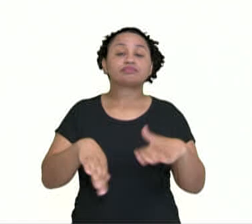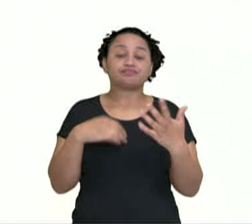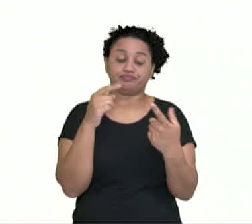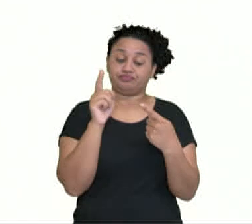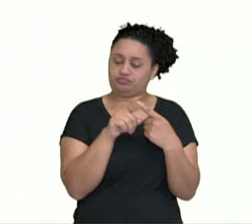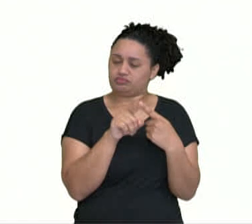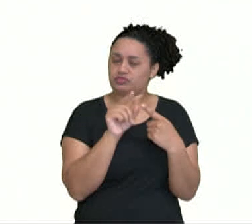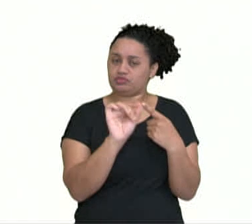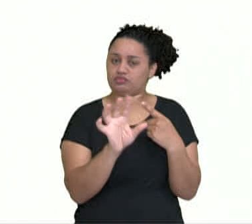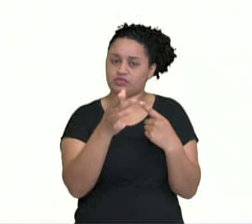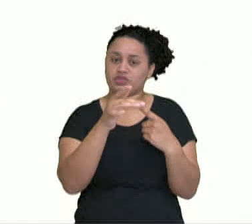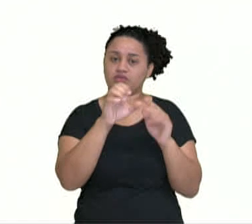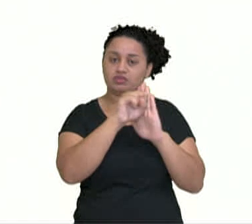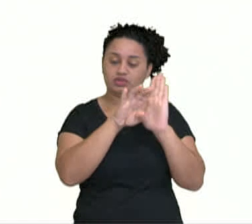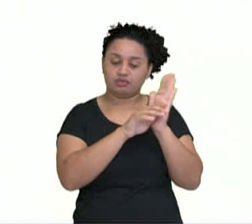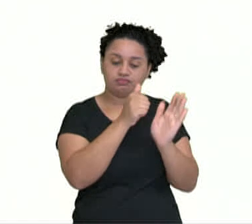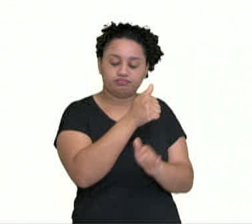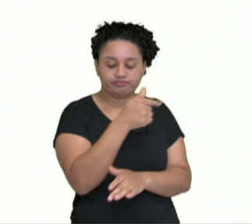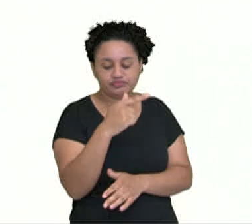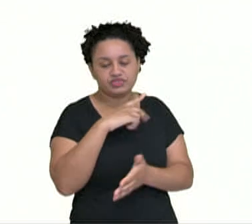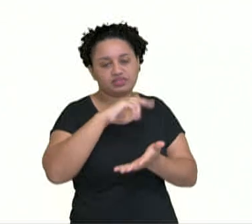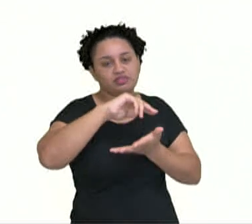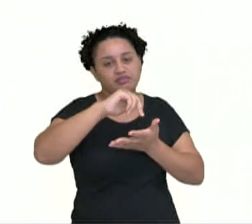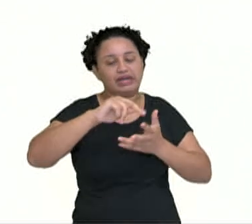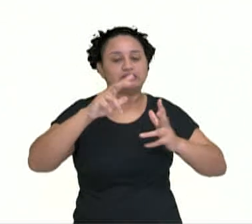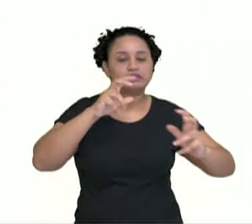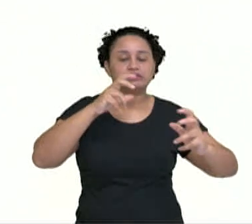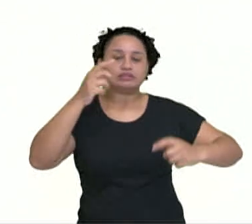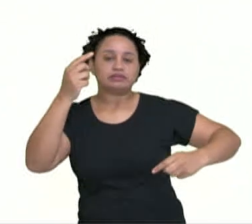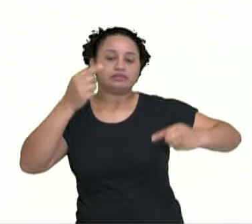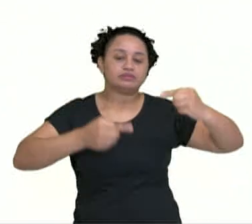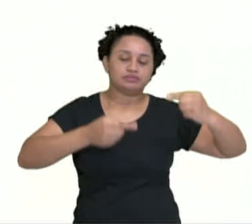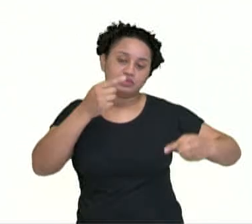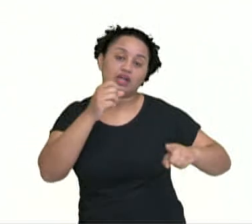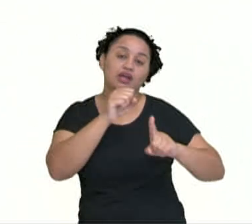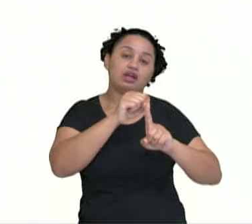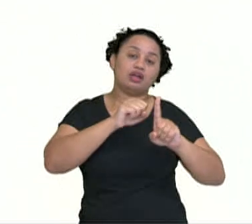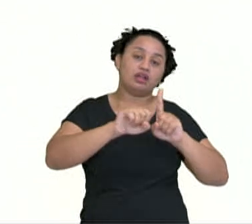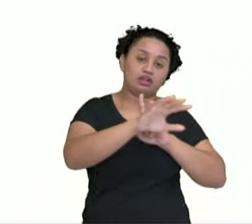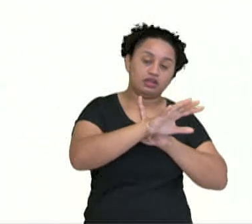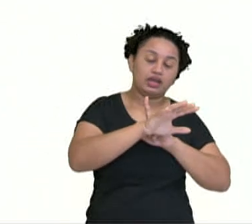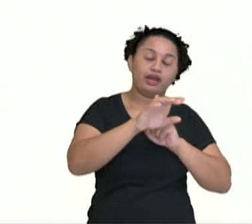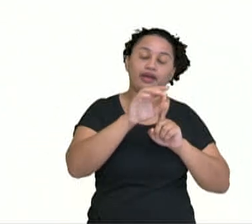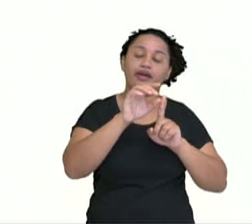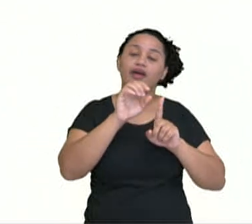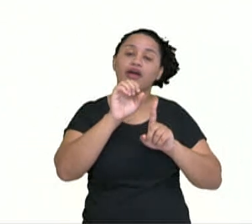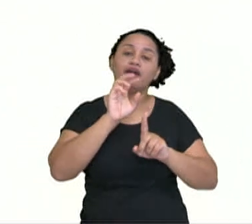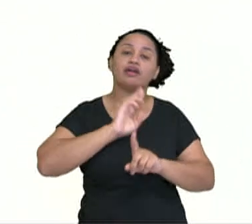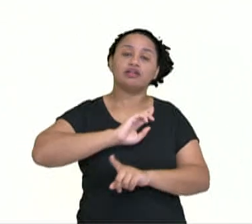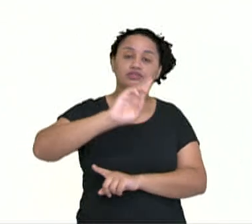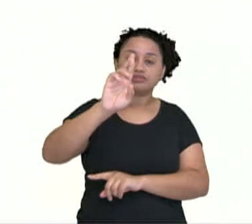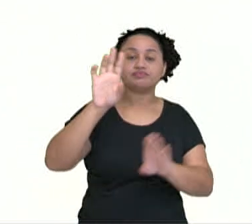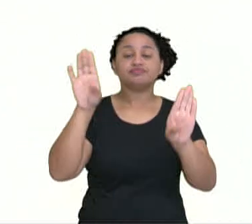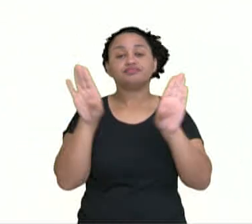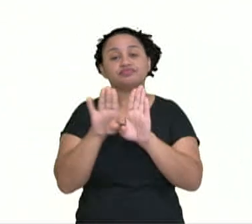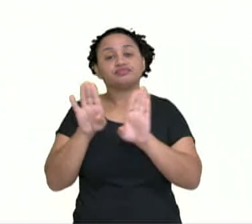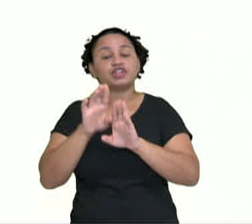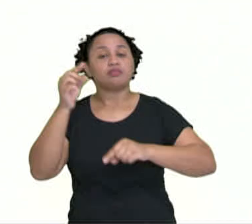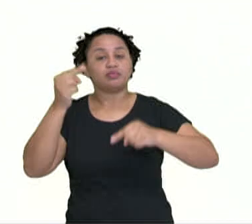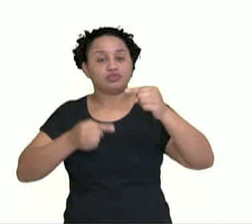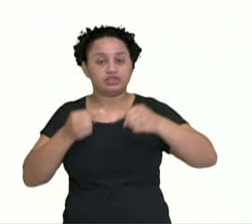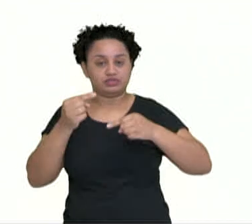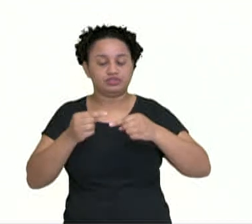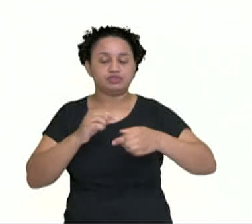XVII vai acontecer o seguinte, várias disputas religiosas e políticas. Num sentido religioso, nós vamos ter dois grupos,